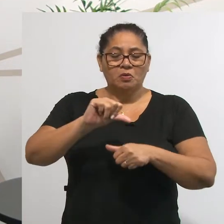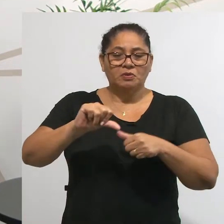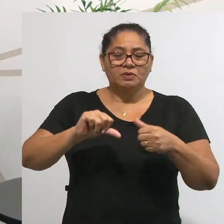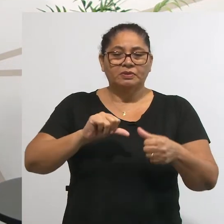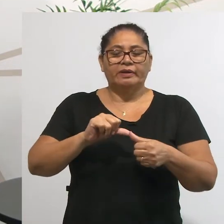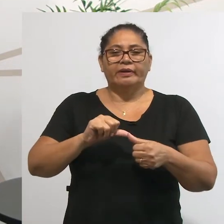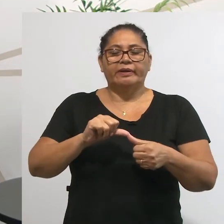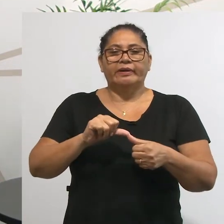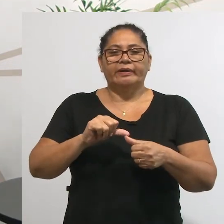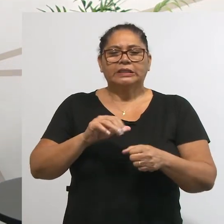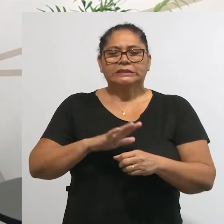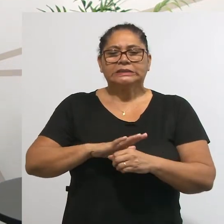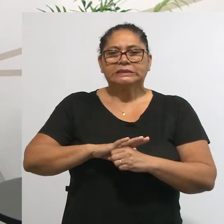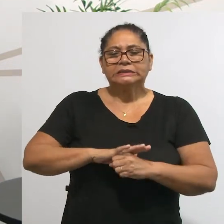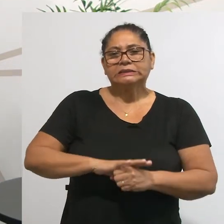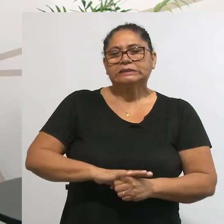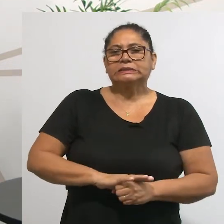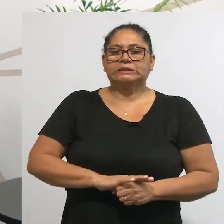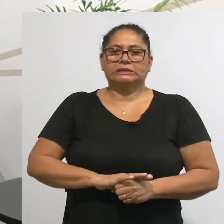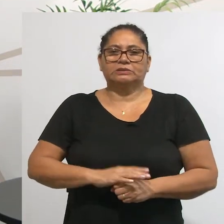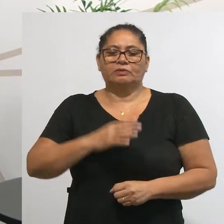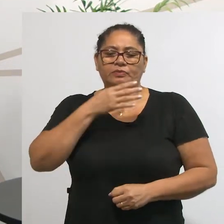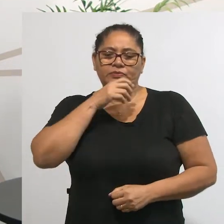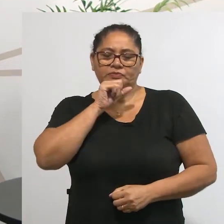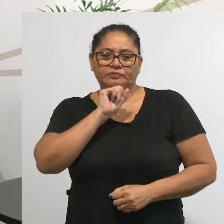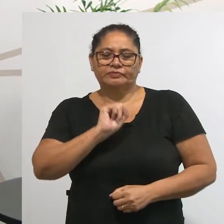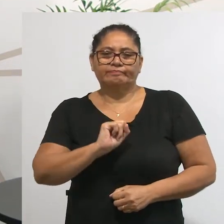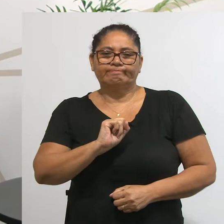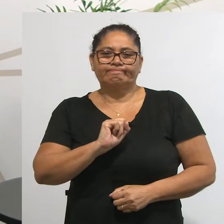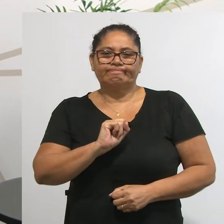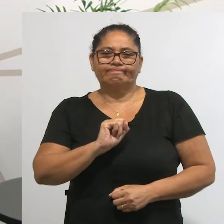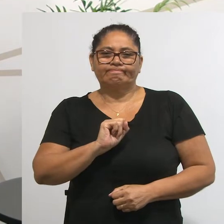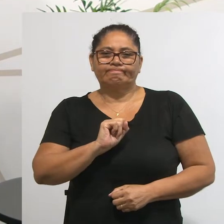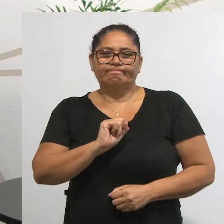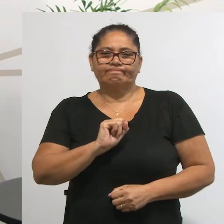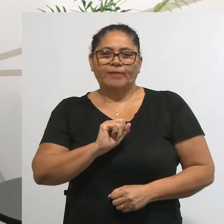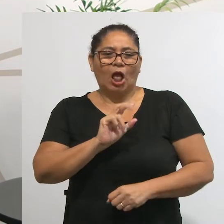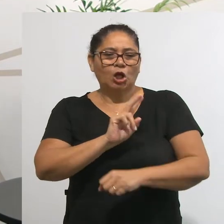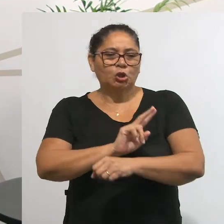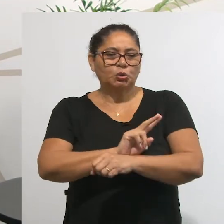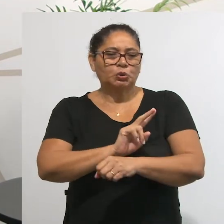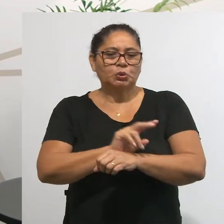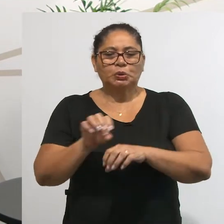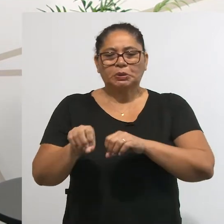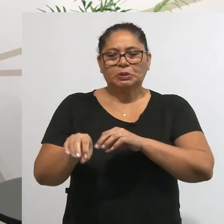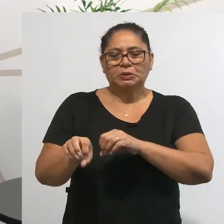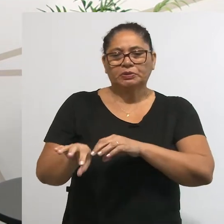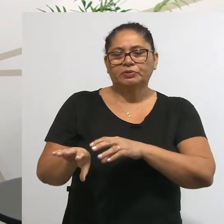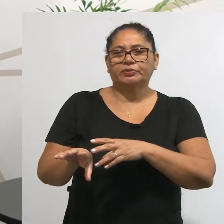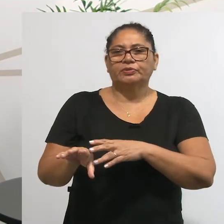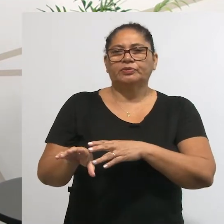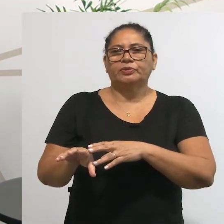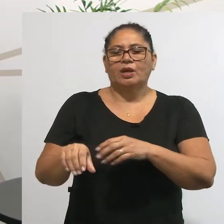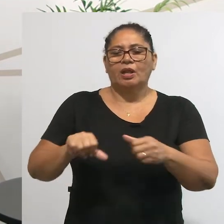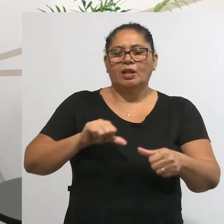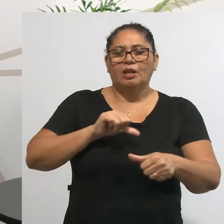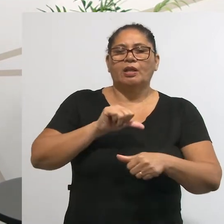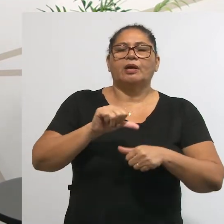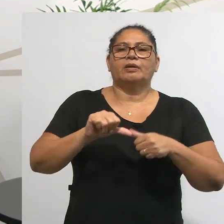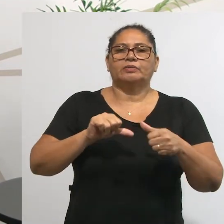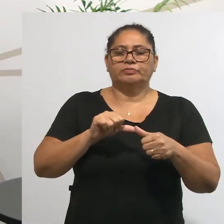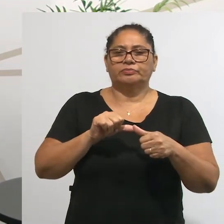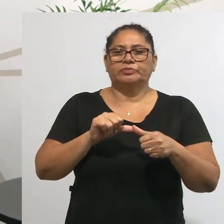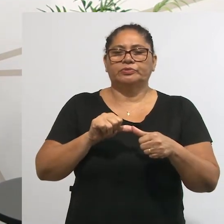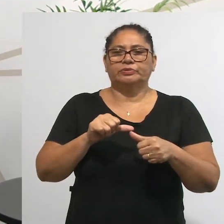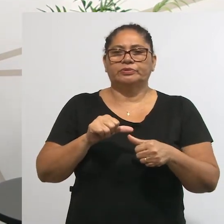a própria situação de oprimido, que é o que Paulo Freire defende, que a educação, ela muda a nossa condição